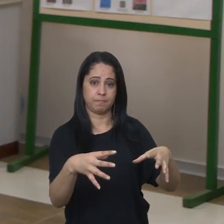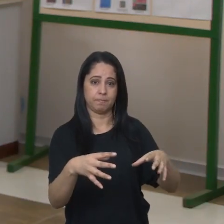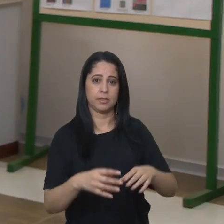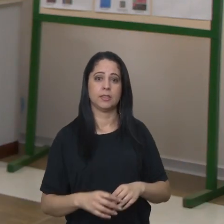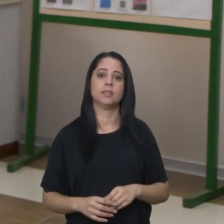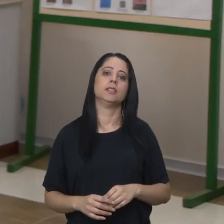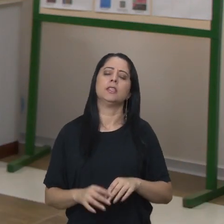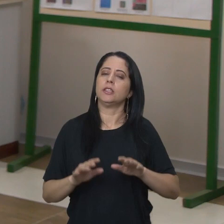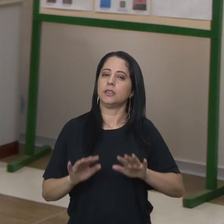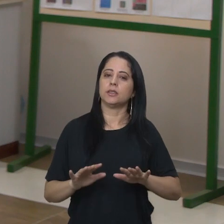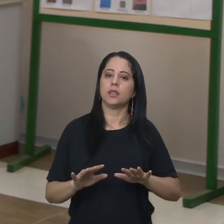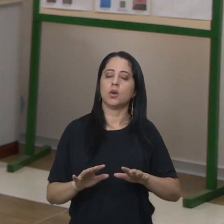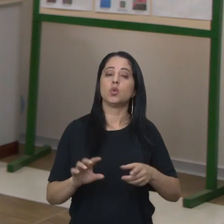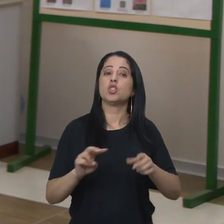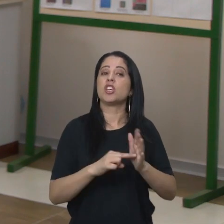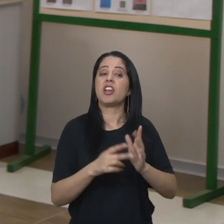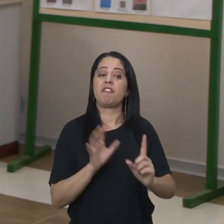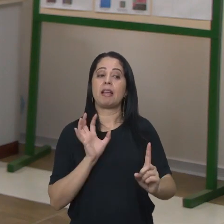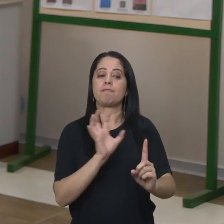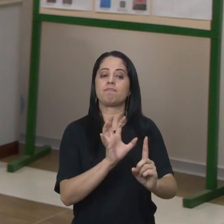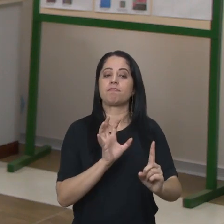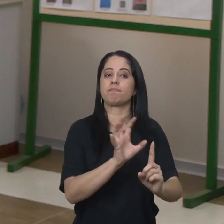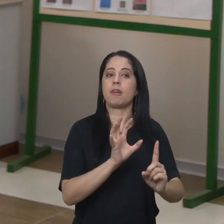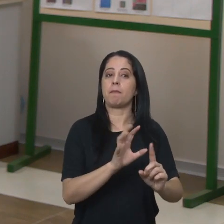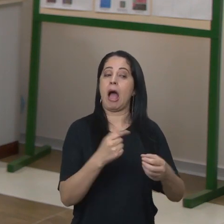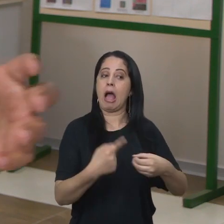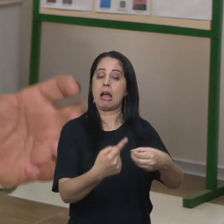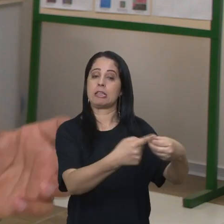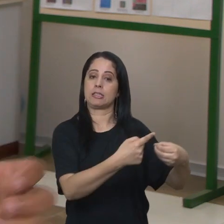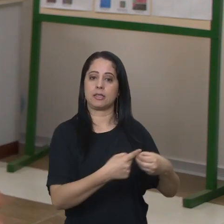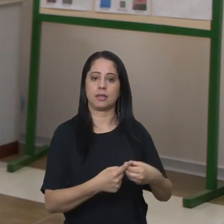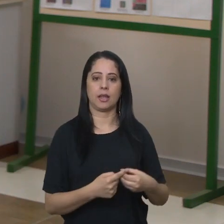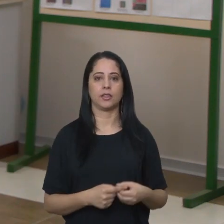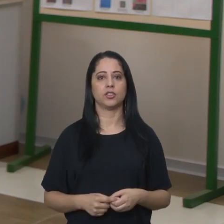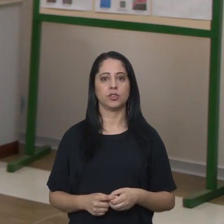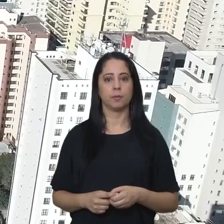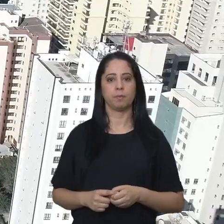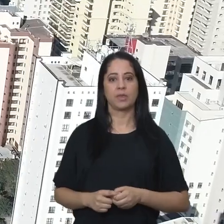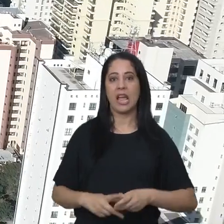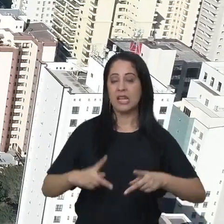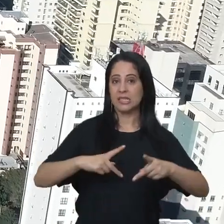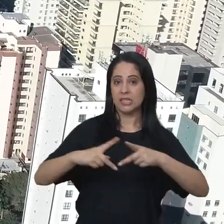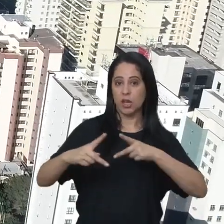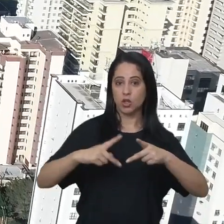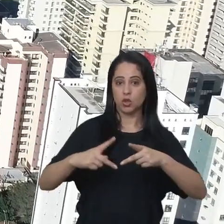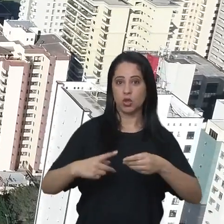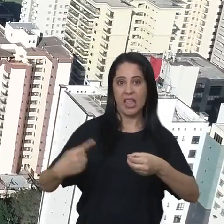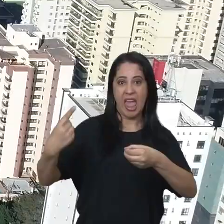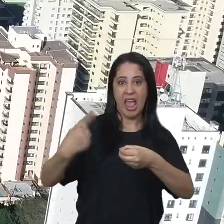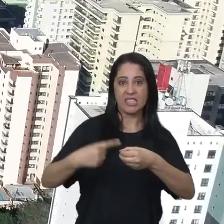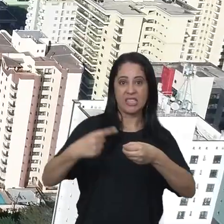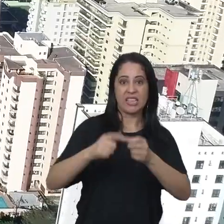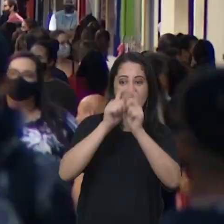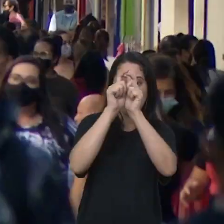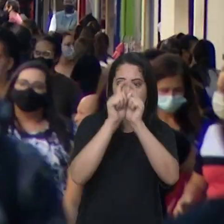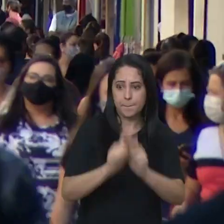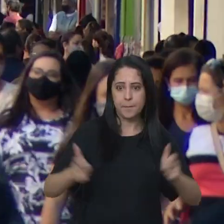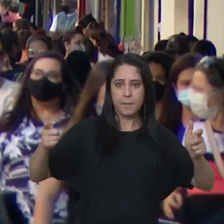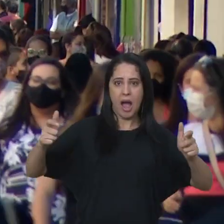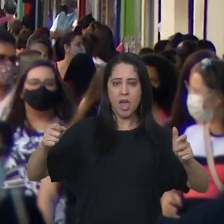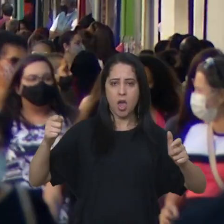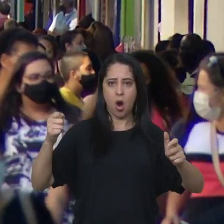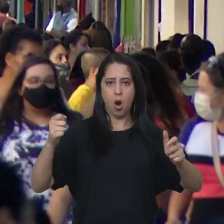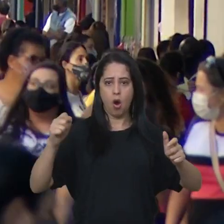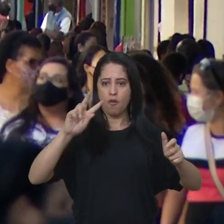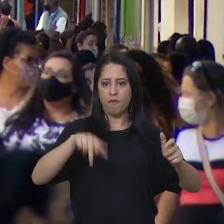problemas ambientais, tá? E isso vai afetar a cidade de um modo geral. Maior cidade do Vale do Paraíba, São José